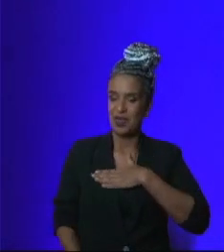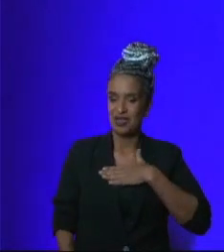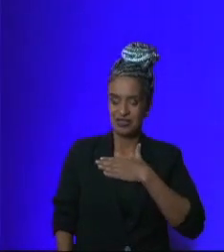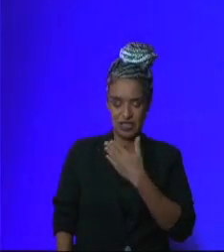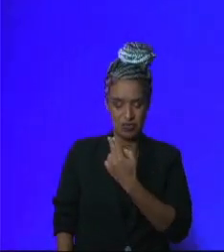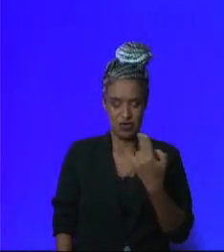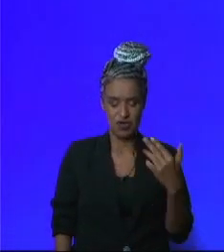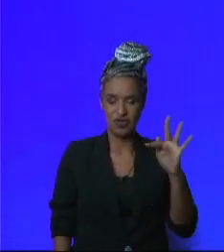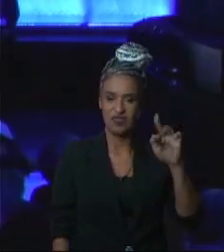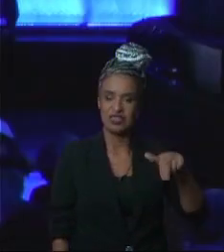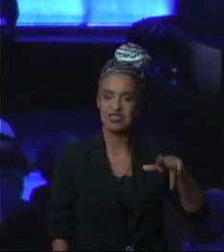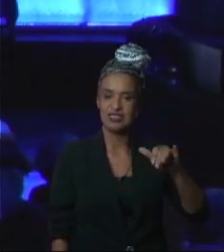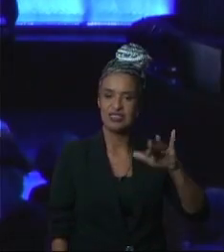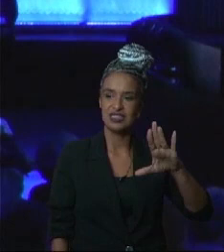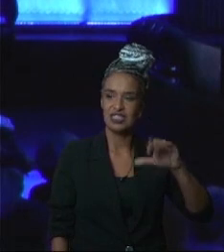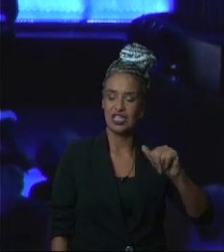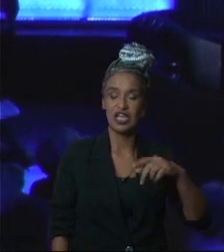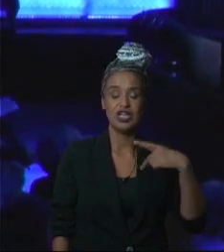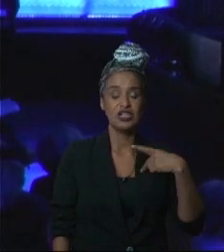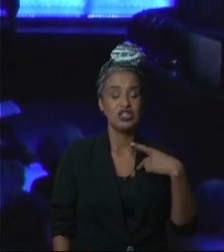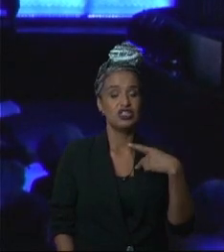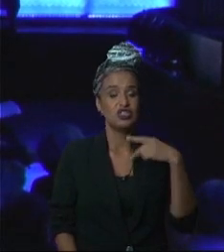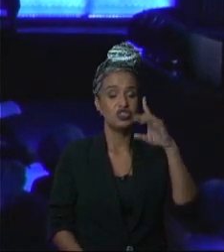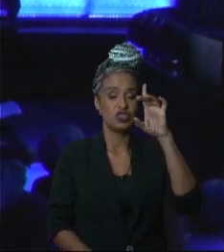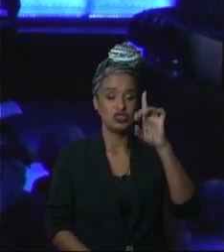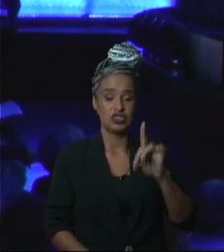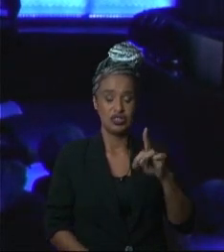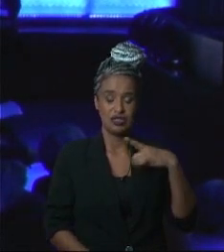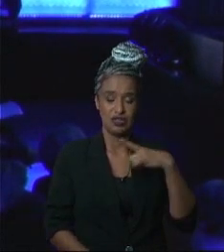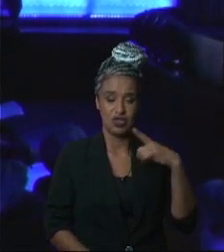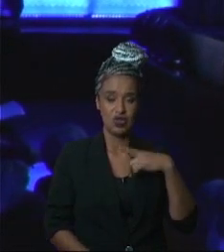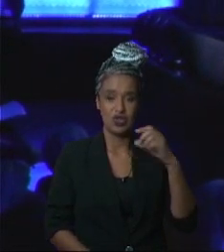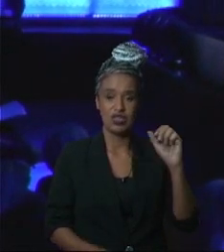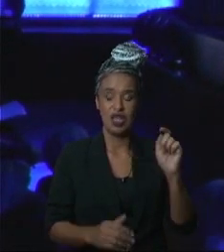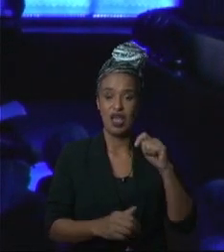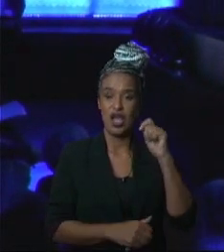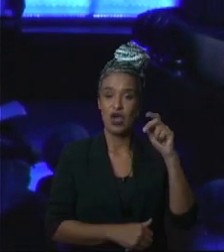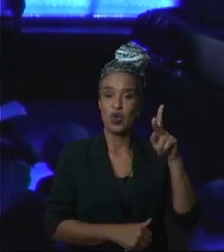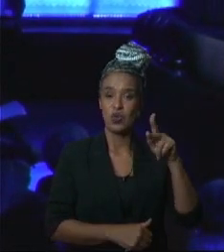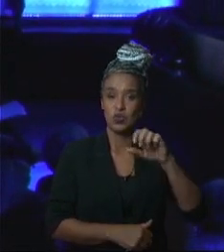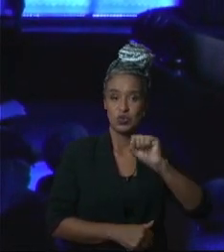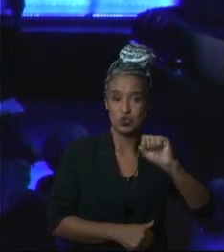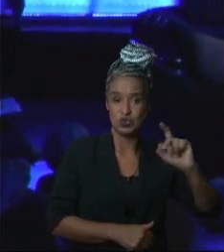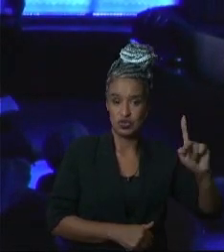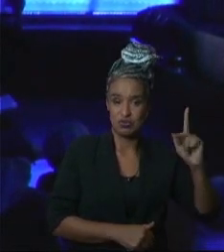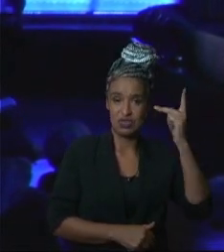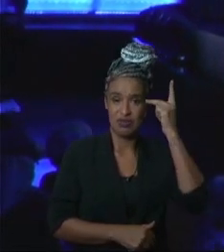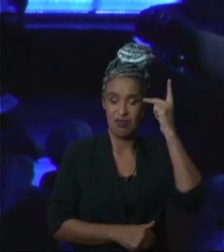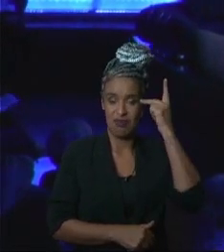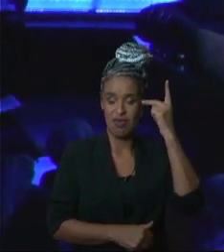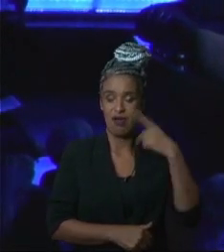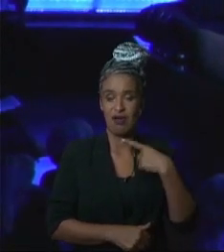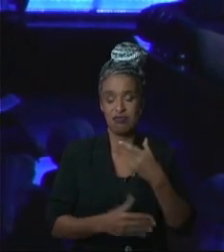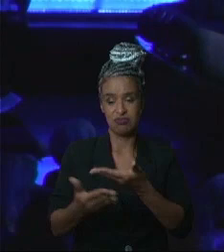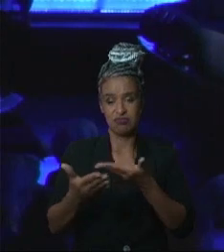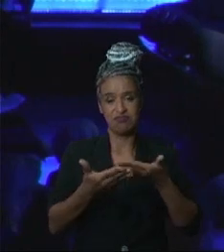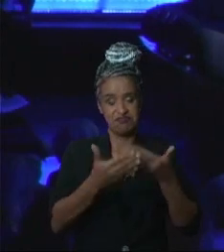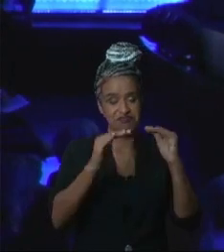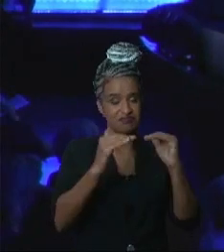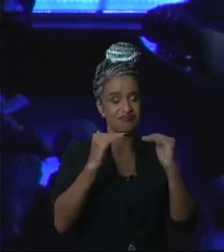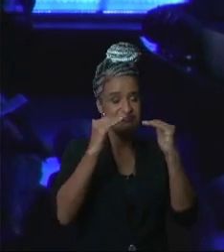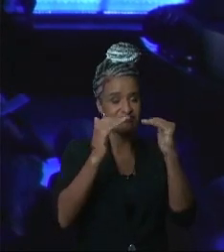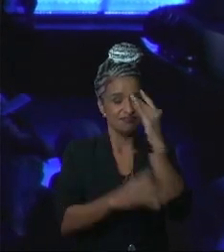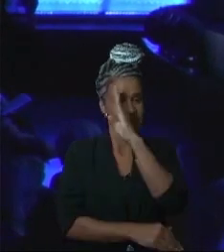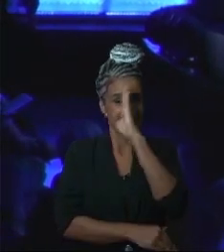Feliciano, sou professor da USP e diretor acadêmico do SEBRE. Eu queria cumprimentar todas as autoridades presentes, as autoridades brasileiras,